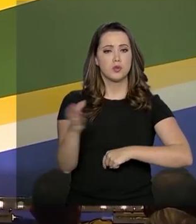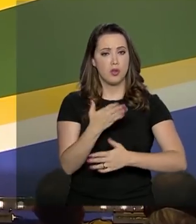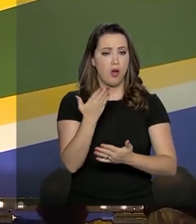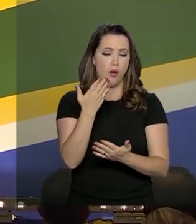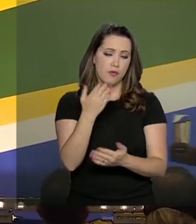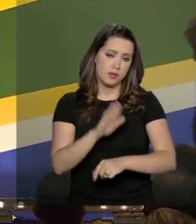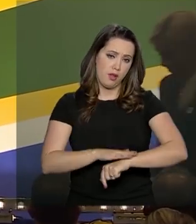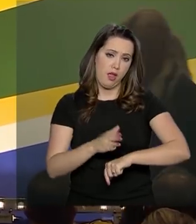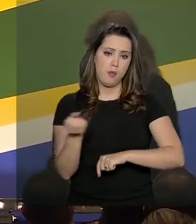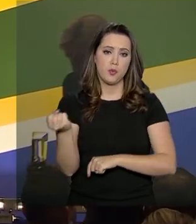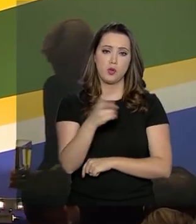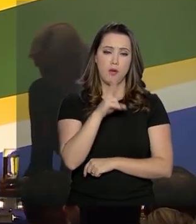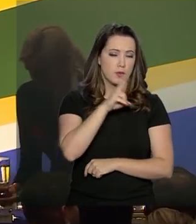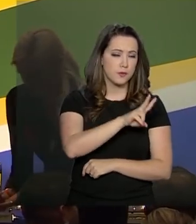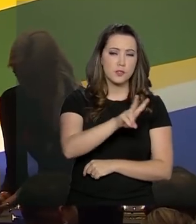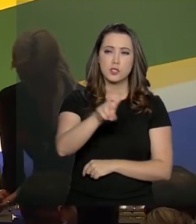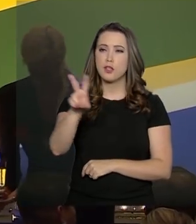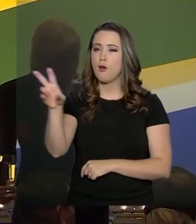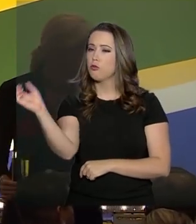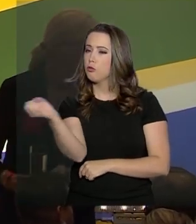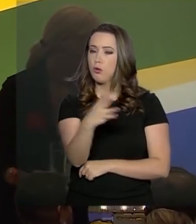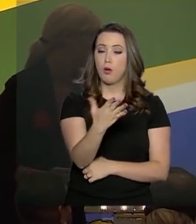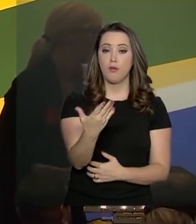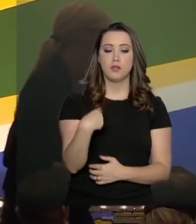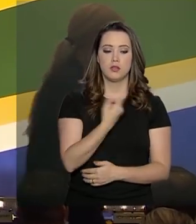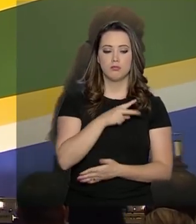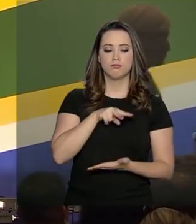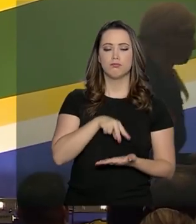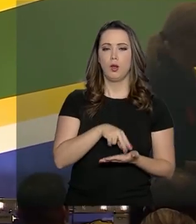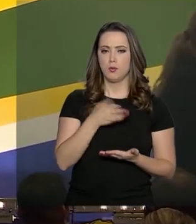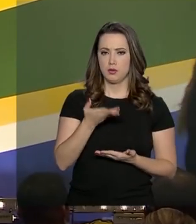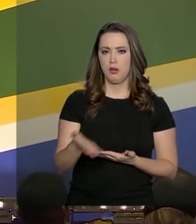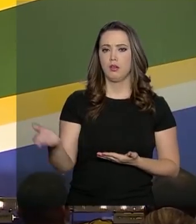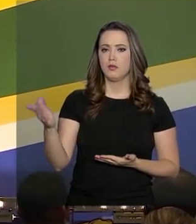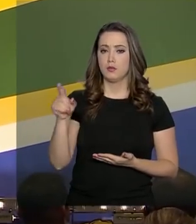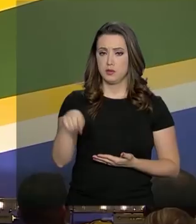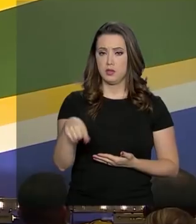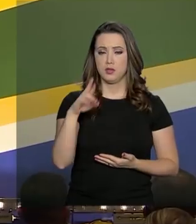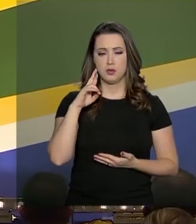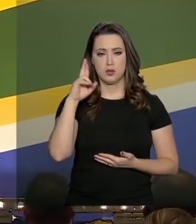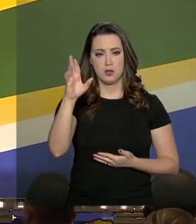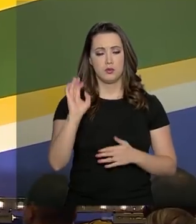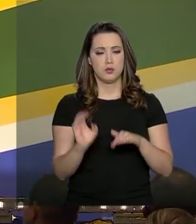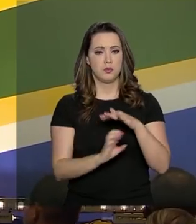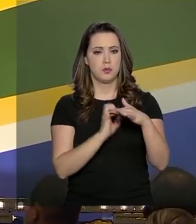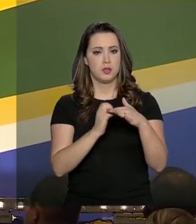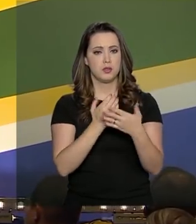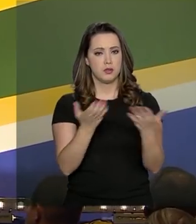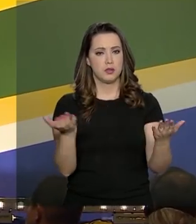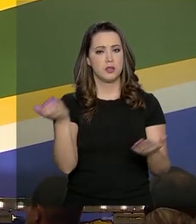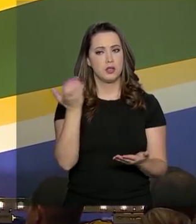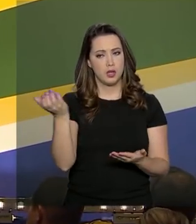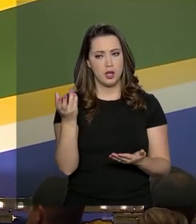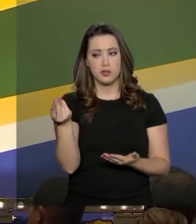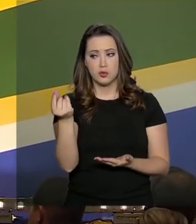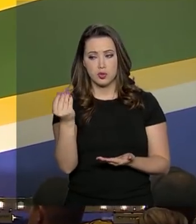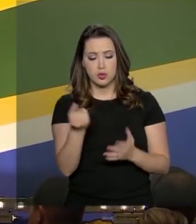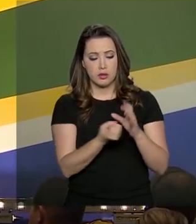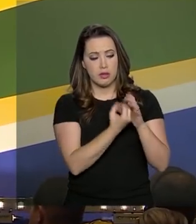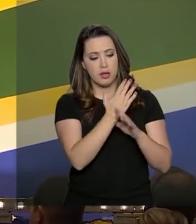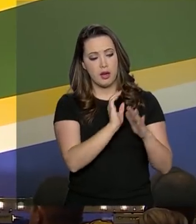novos horizontes. Estamos à disposição dos senhores empreendedores, os senhores que querem investir no Brasil.